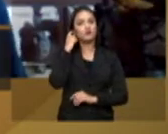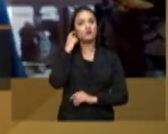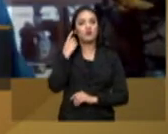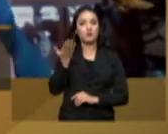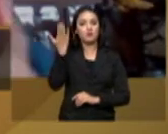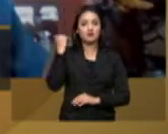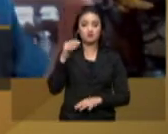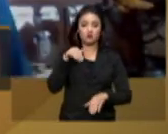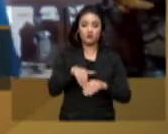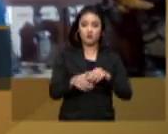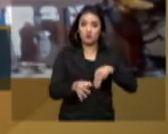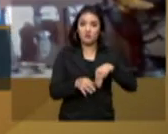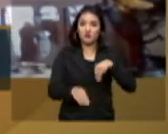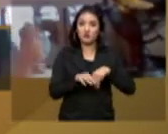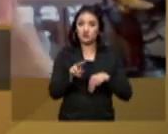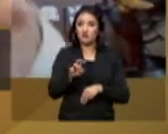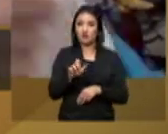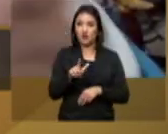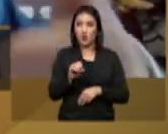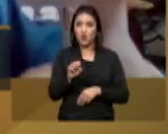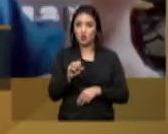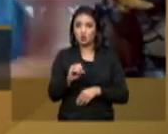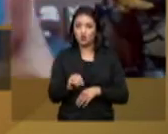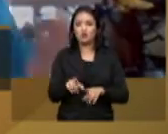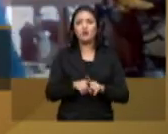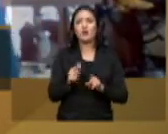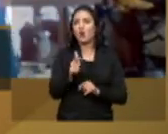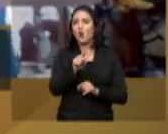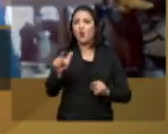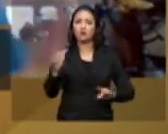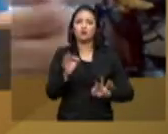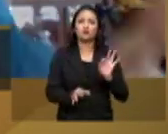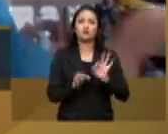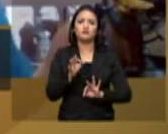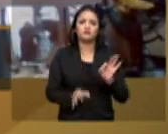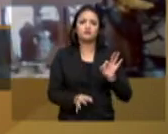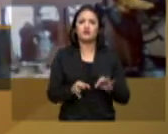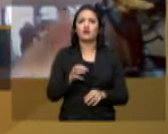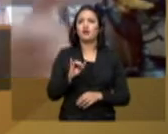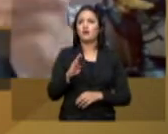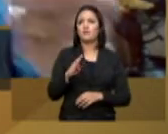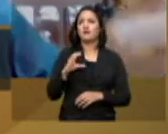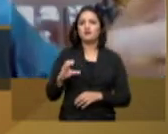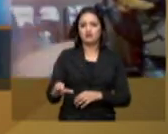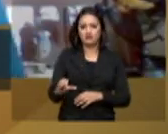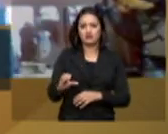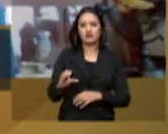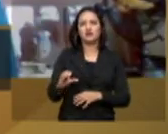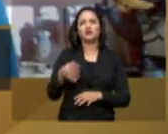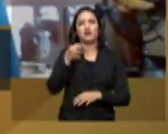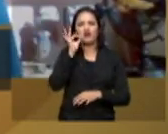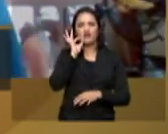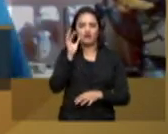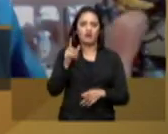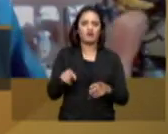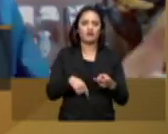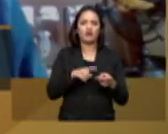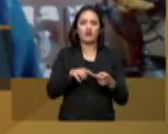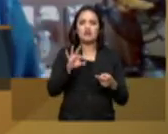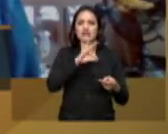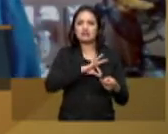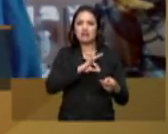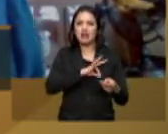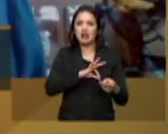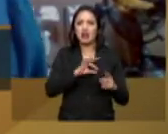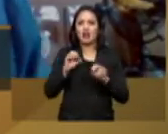Veloso. E outros julgamentos, nós tivemos a questão do IBC da cota café na mesma linha, salário e educação. É